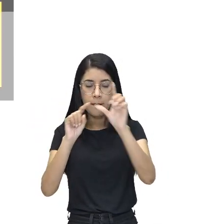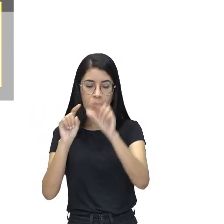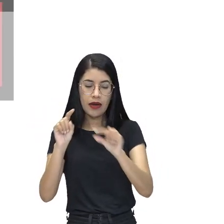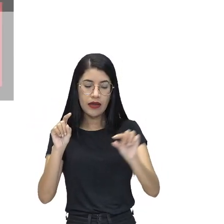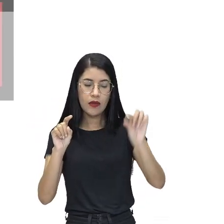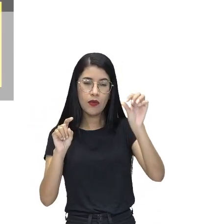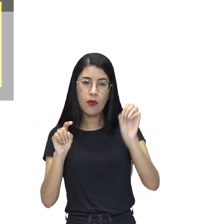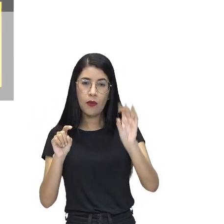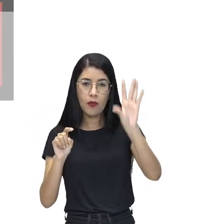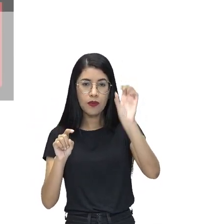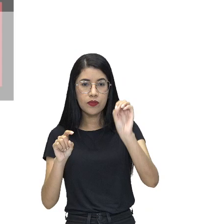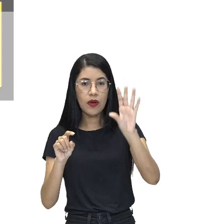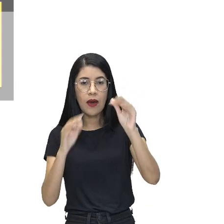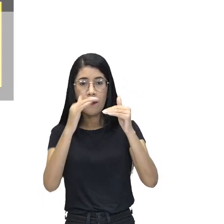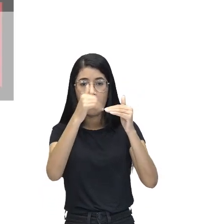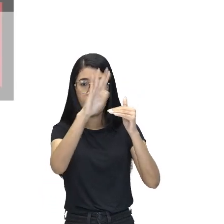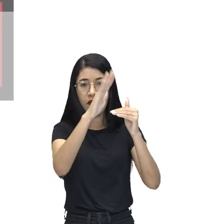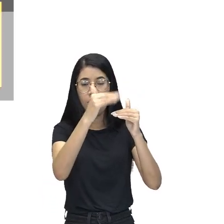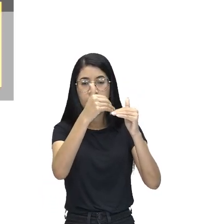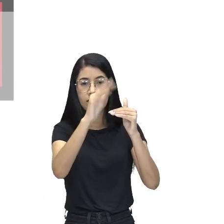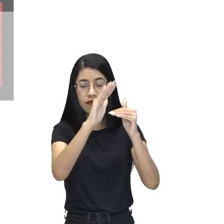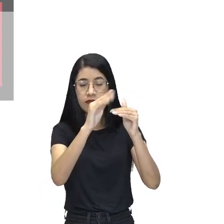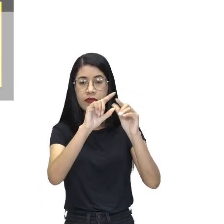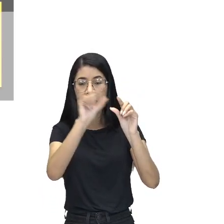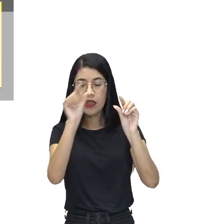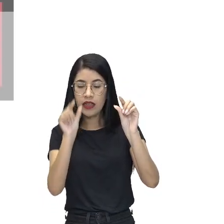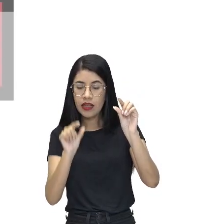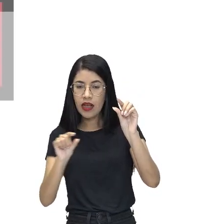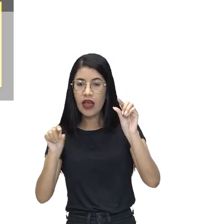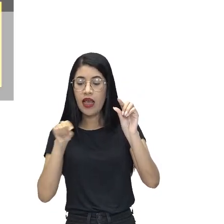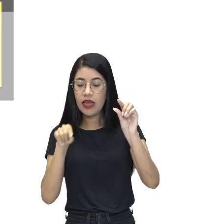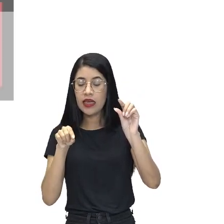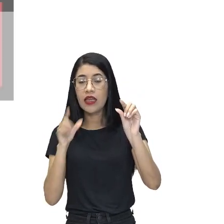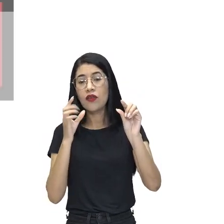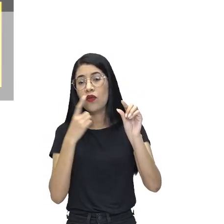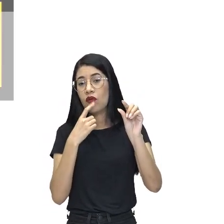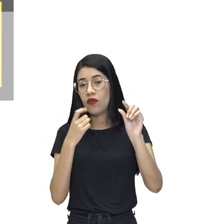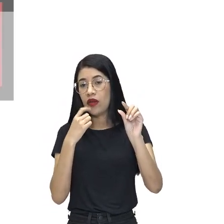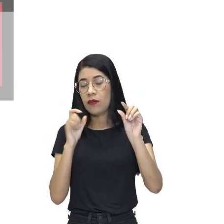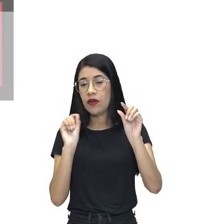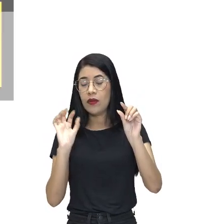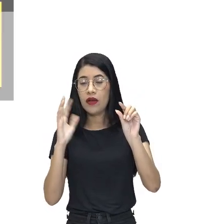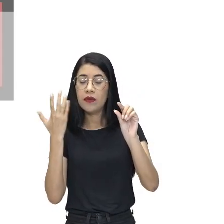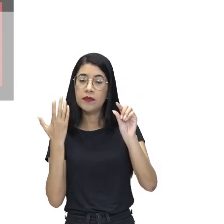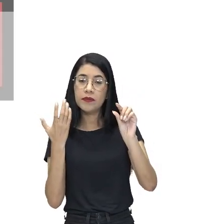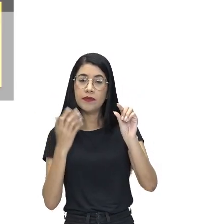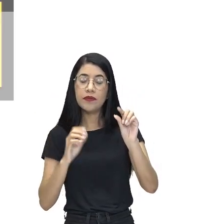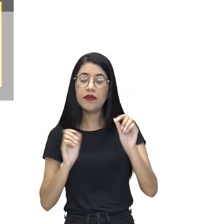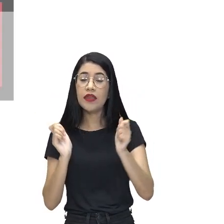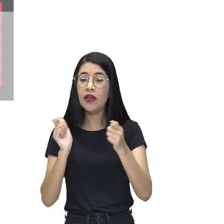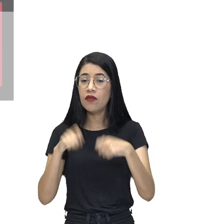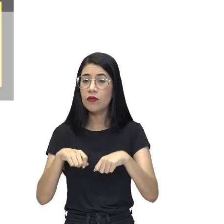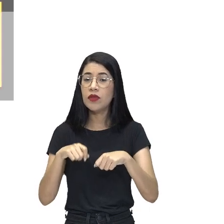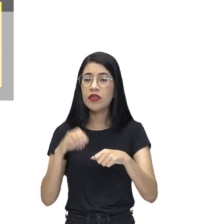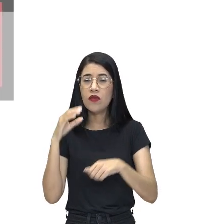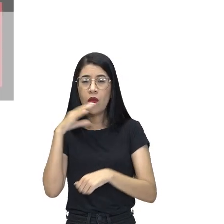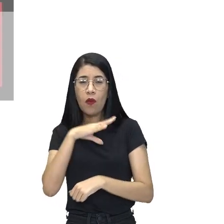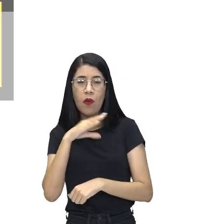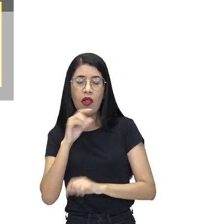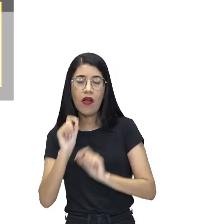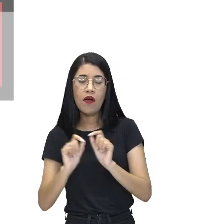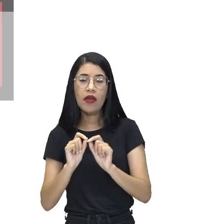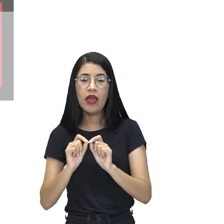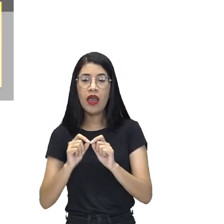tá? E na estrutura em vermelho, esse vapor ali, ele forçava